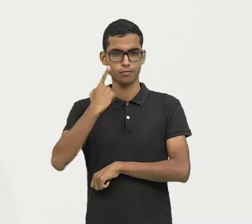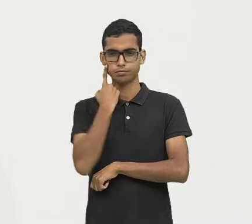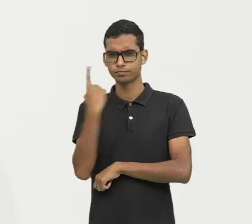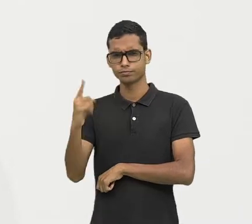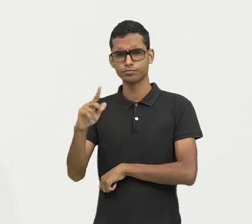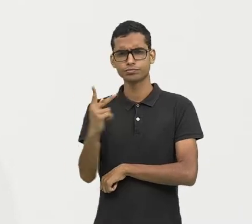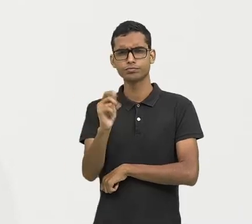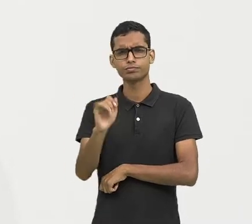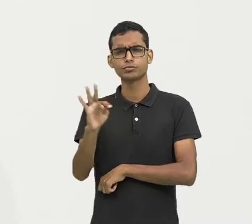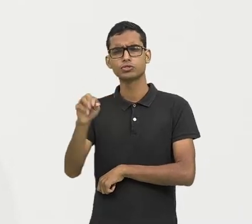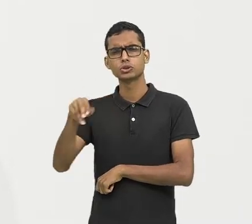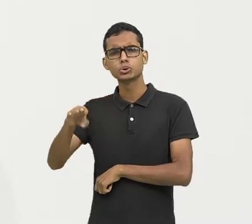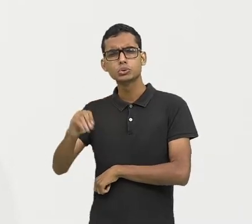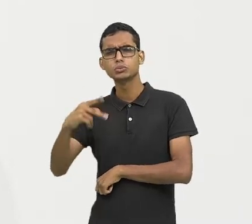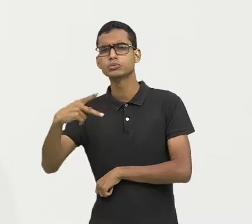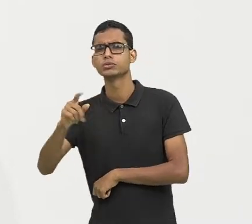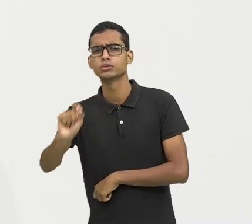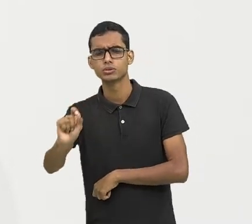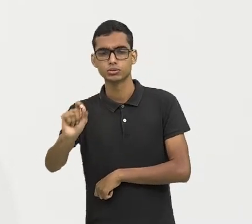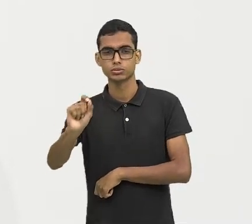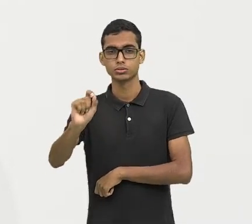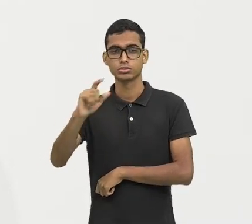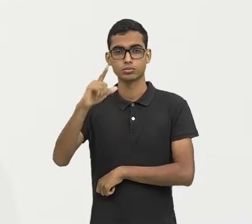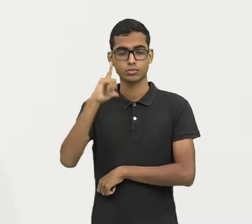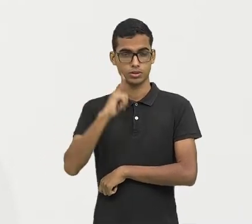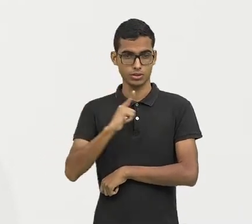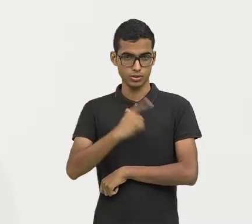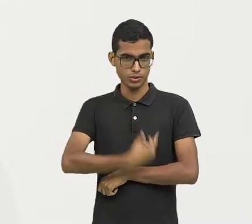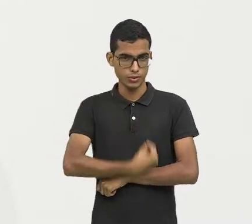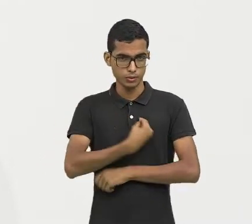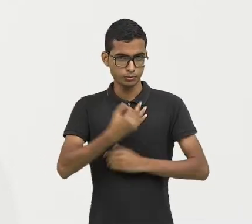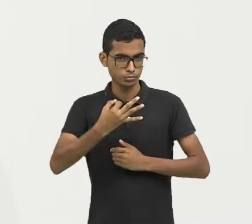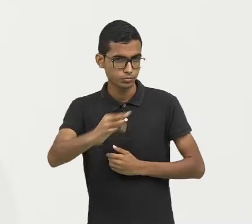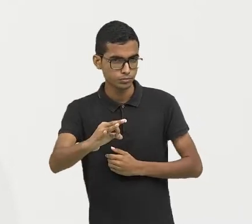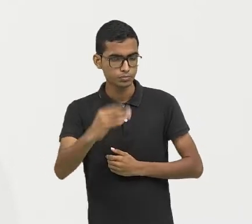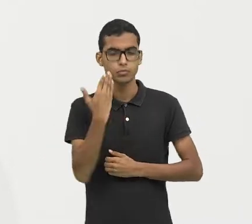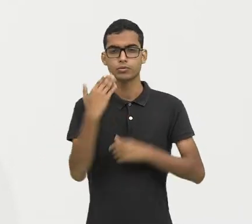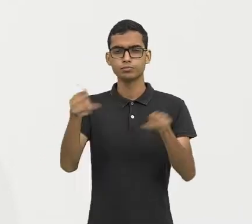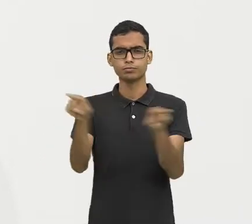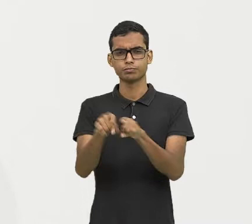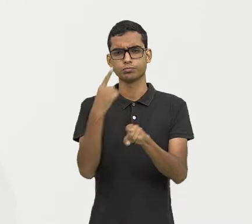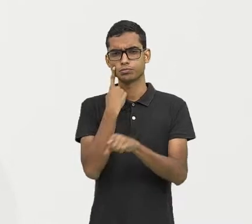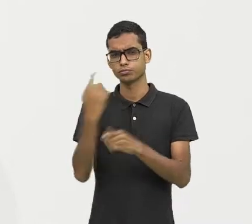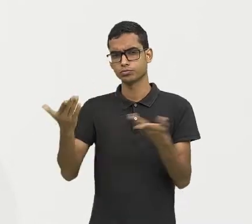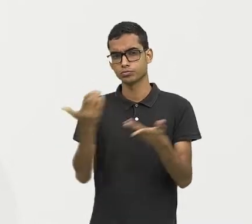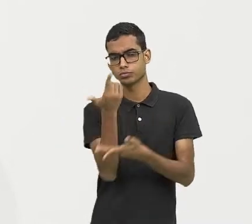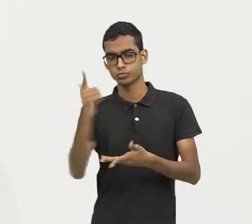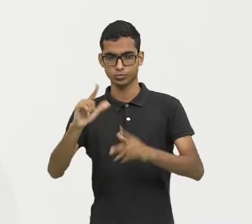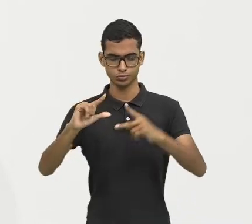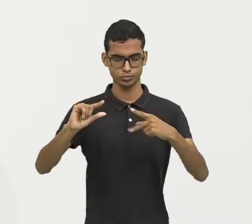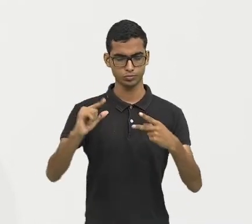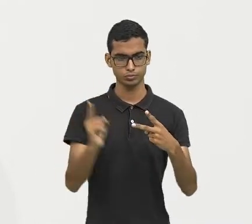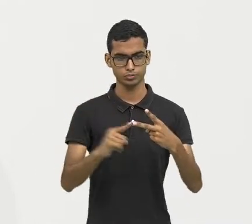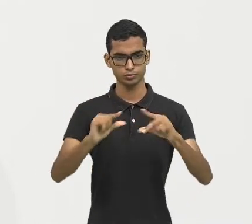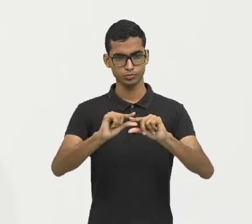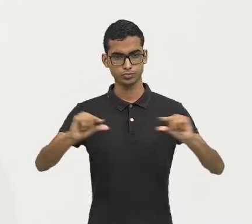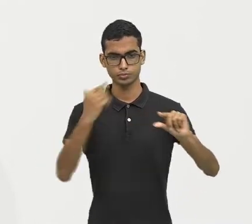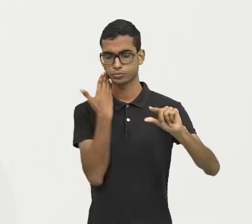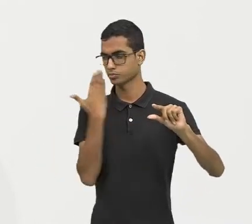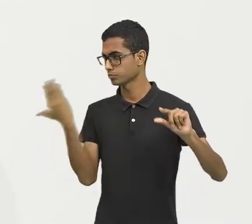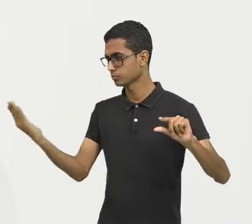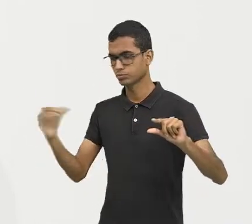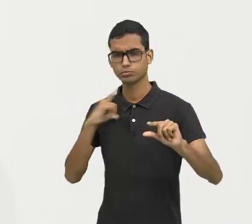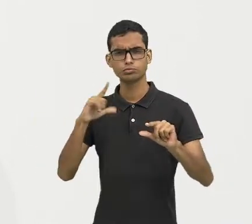tempo para quê? Há tempo para viver, certo? No outro verso, na sequência, a gente vai